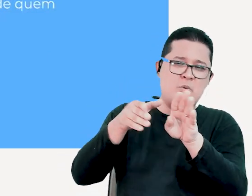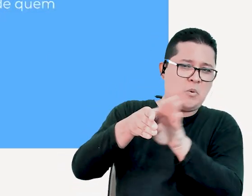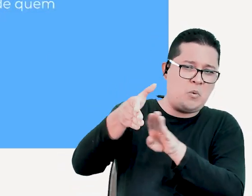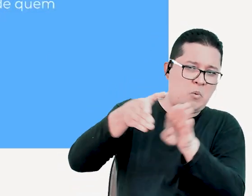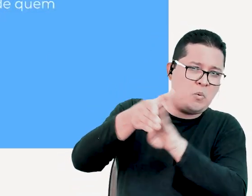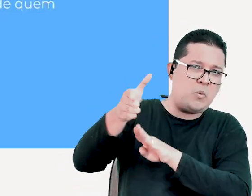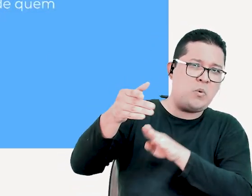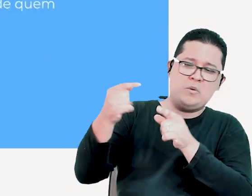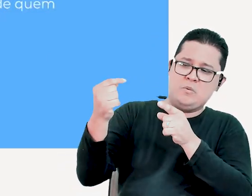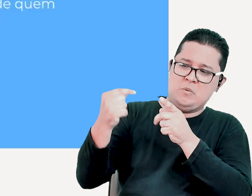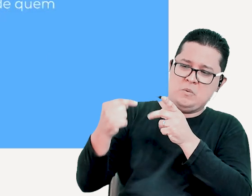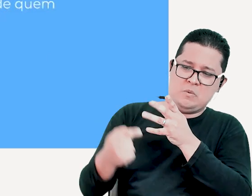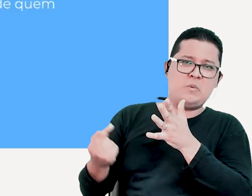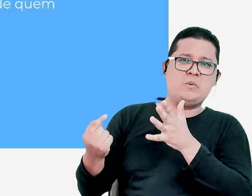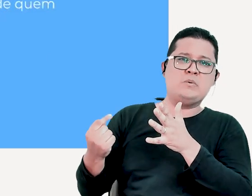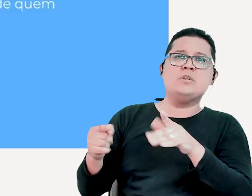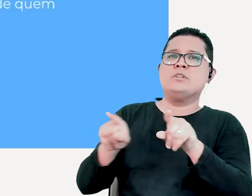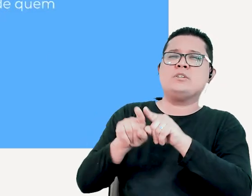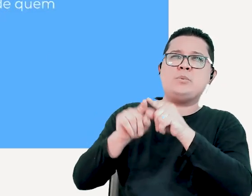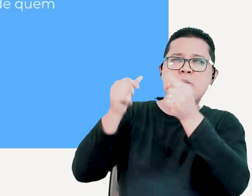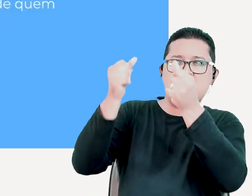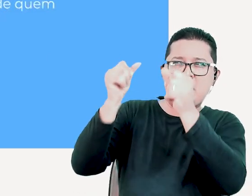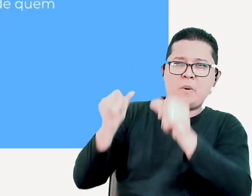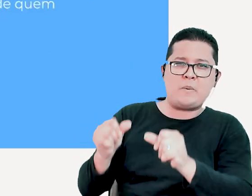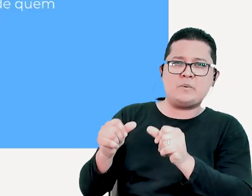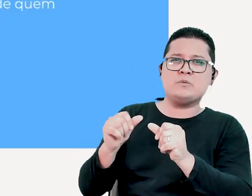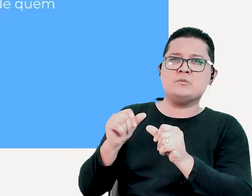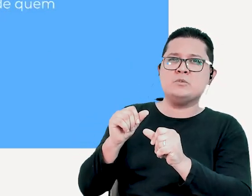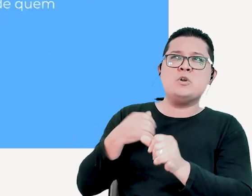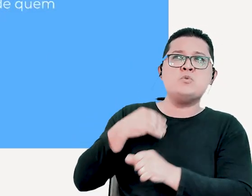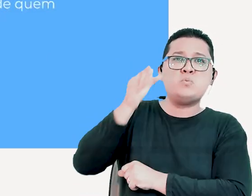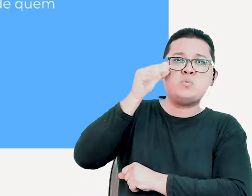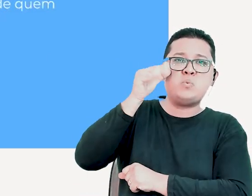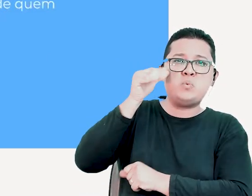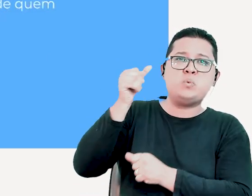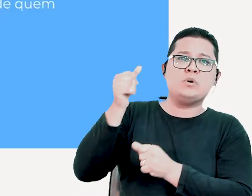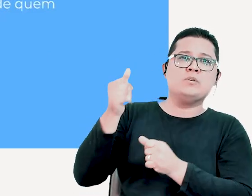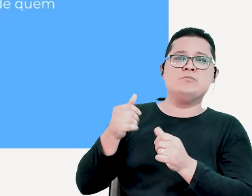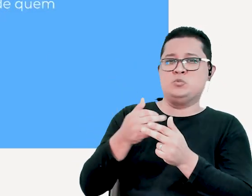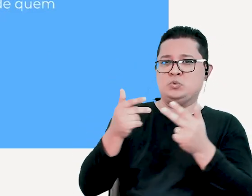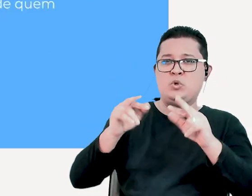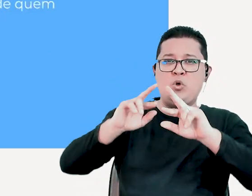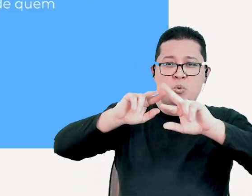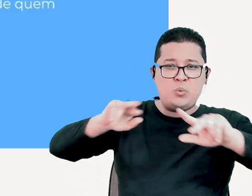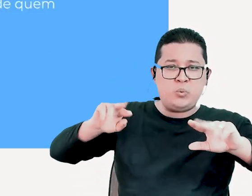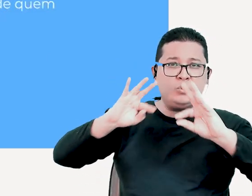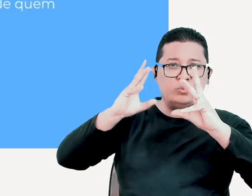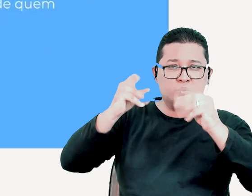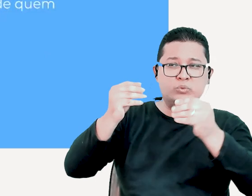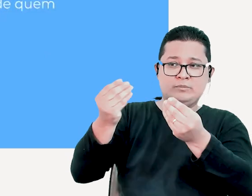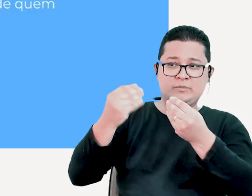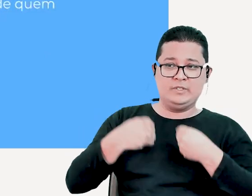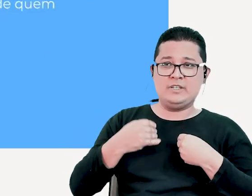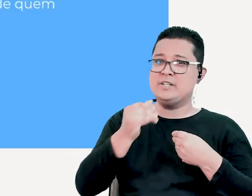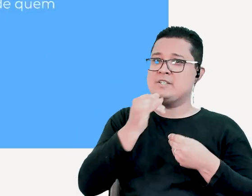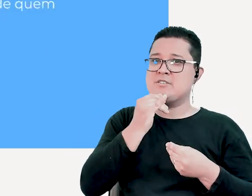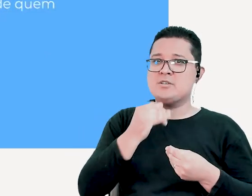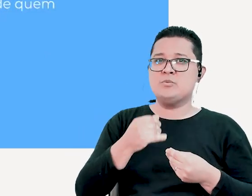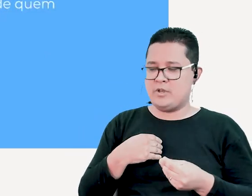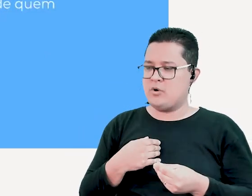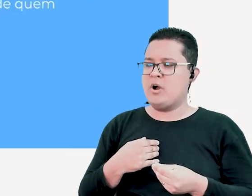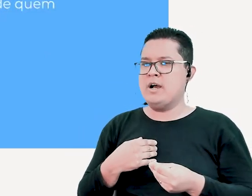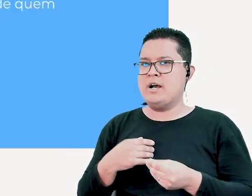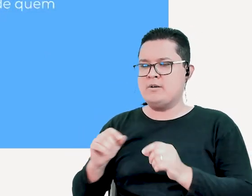dia e essa rapidez, né, essa validação, esse checklist para o content, vem